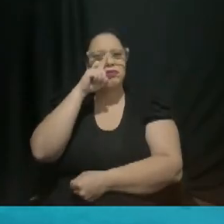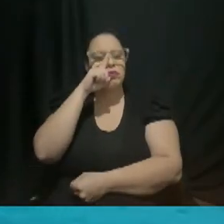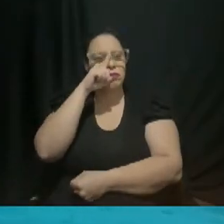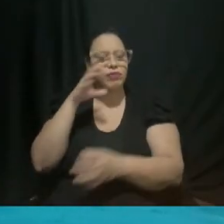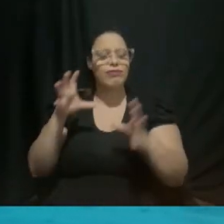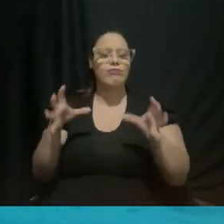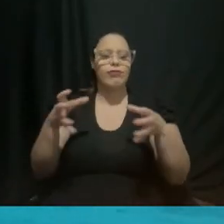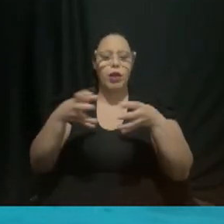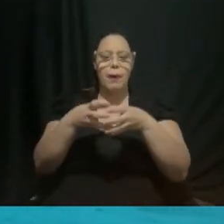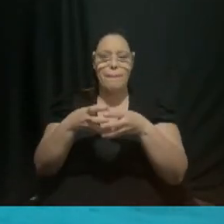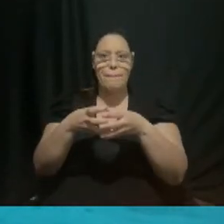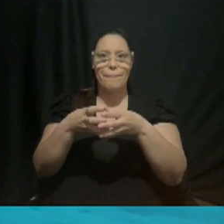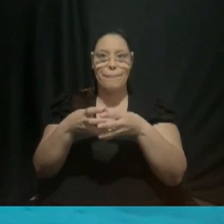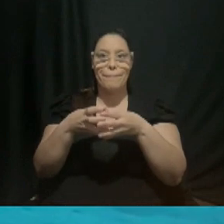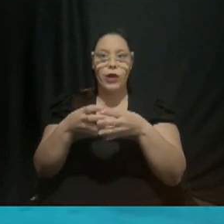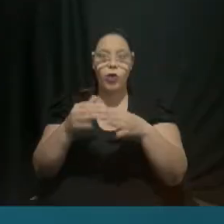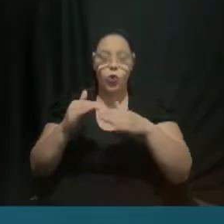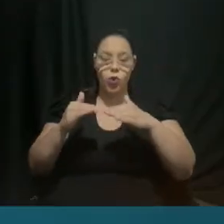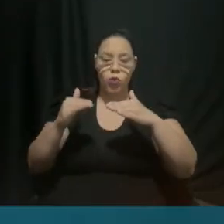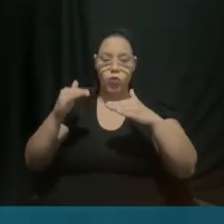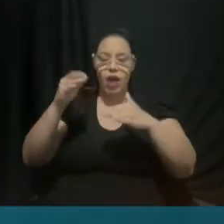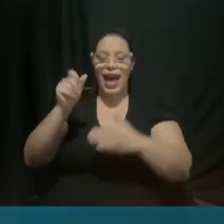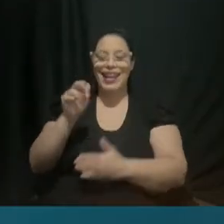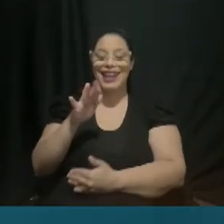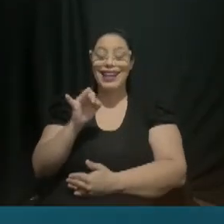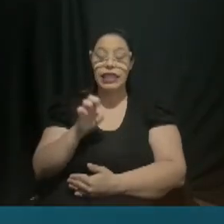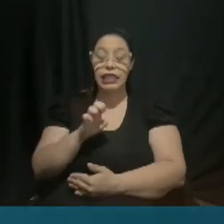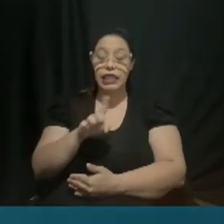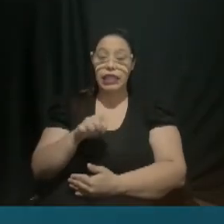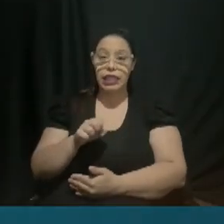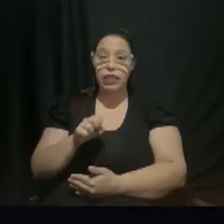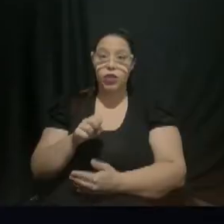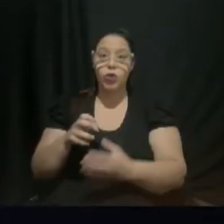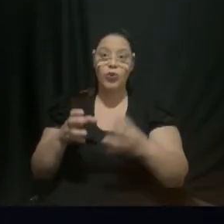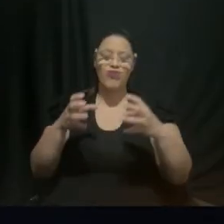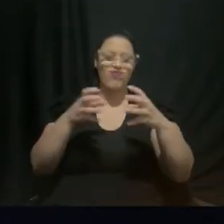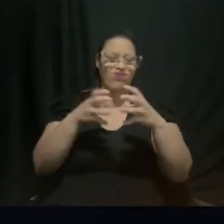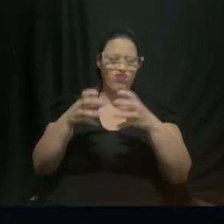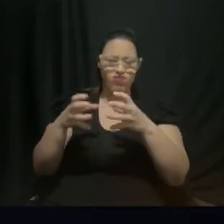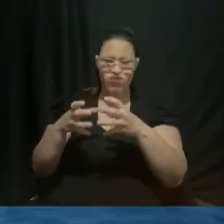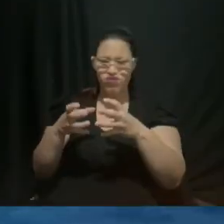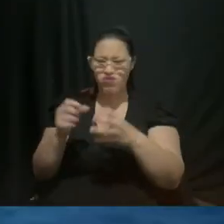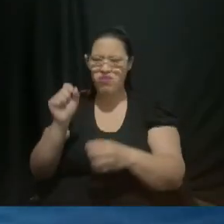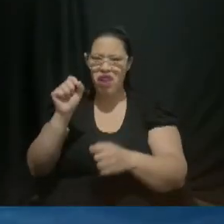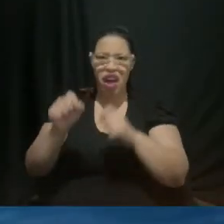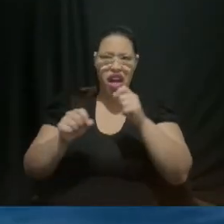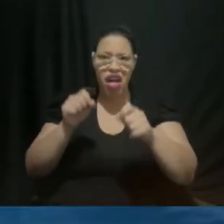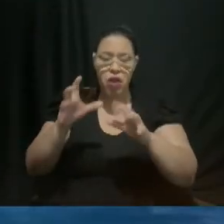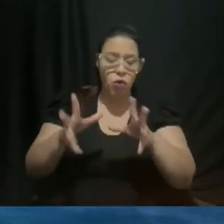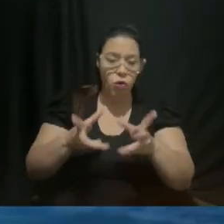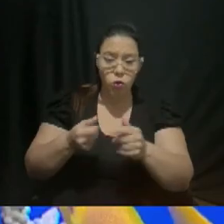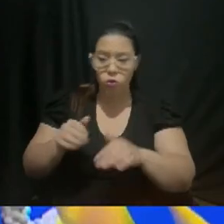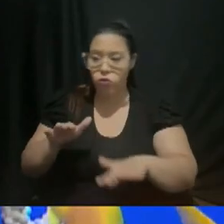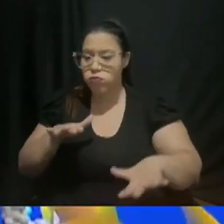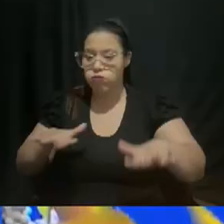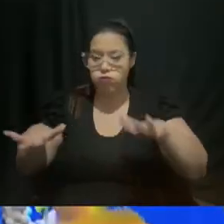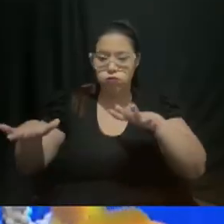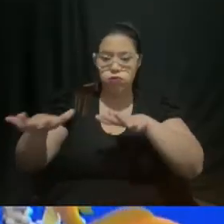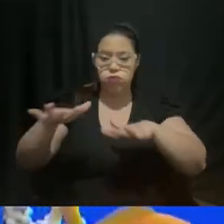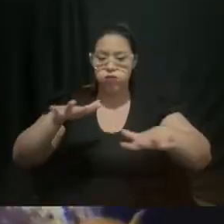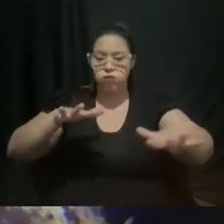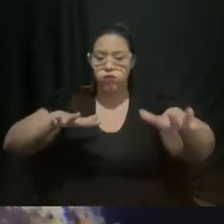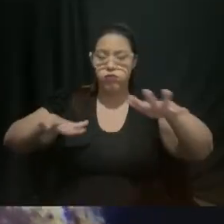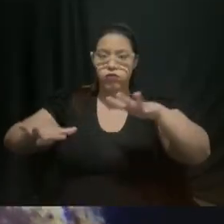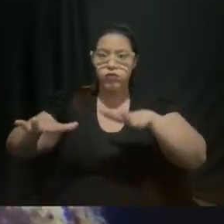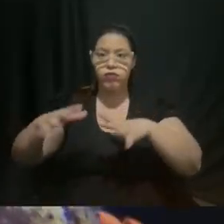O aumento da acidez prejudica sobretudo os corais, um tipo de oásis da biodiversidade no oceano que serve de habitat para